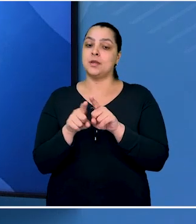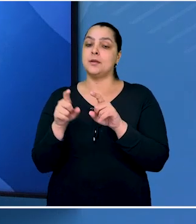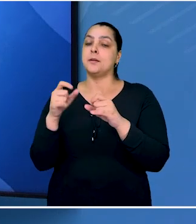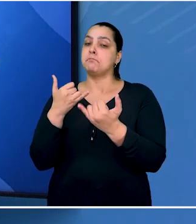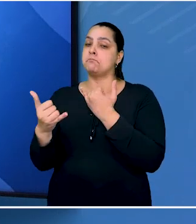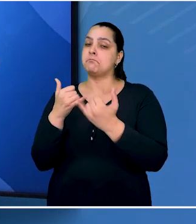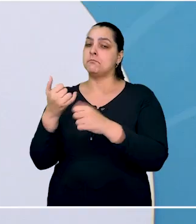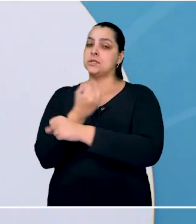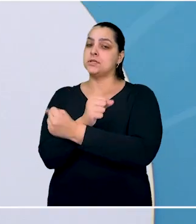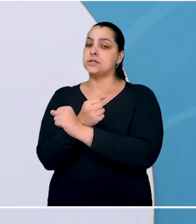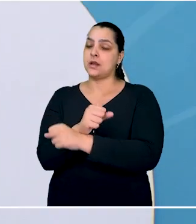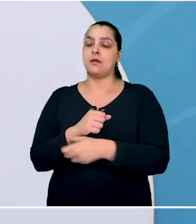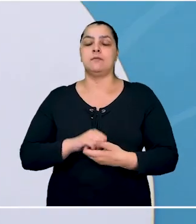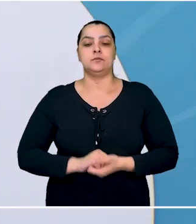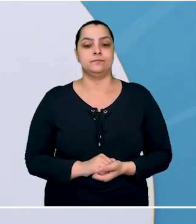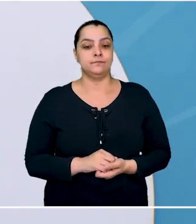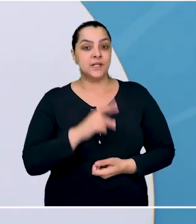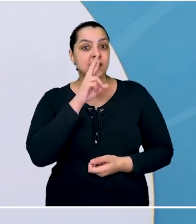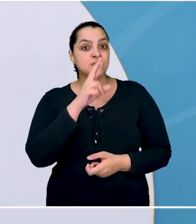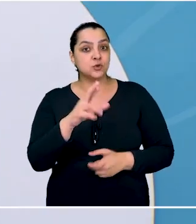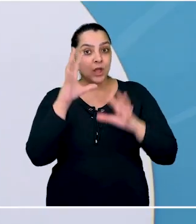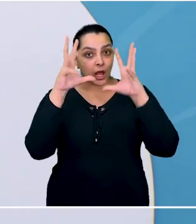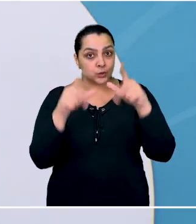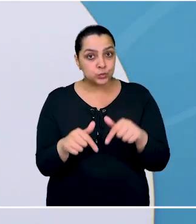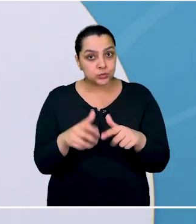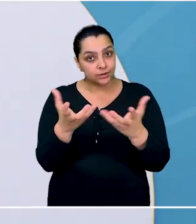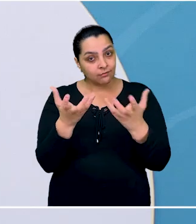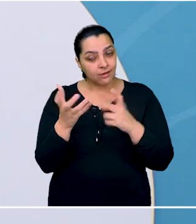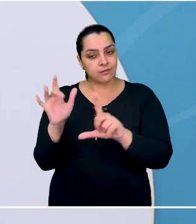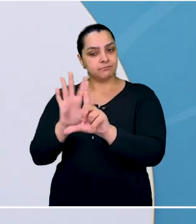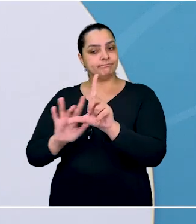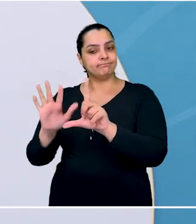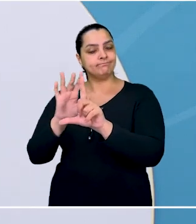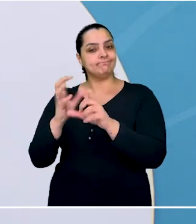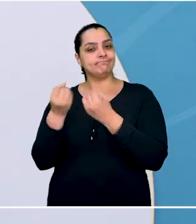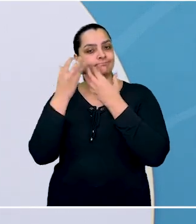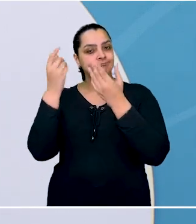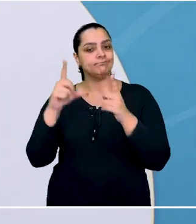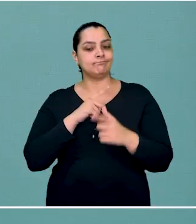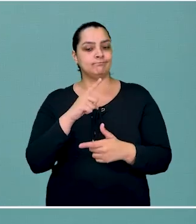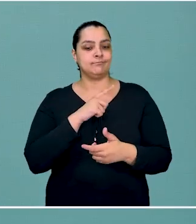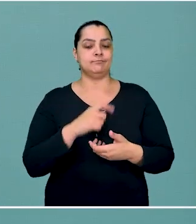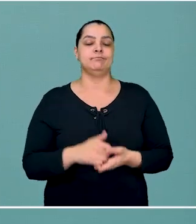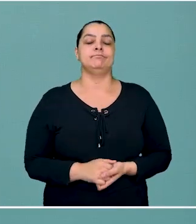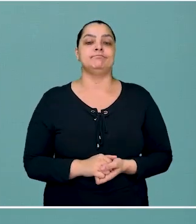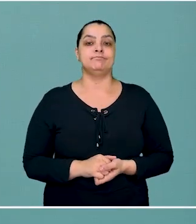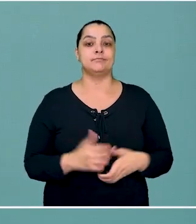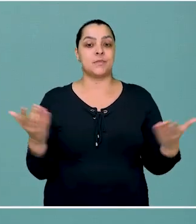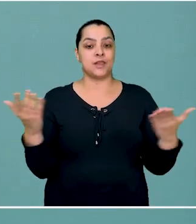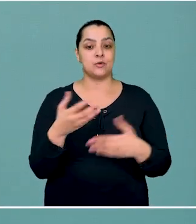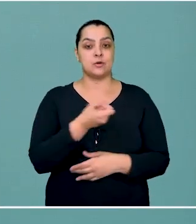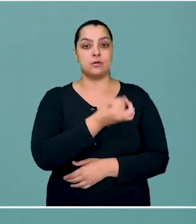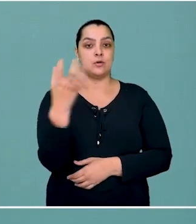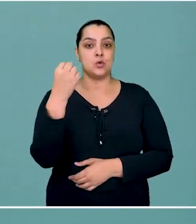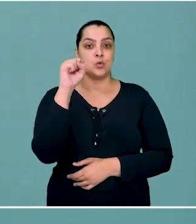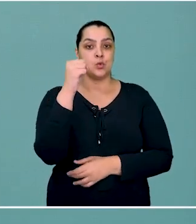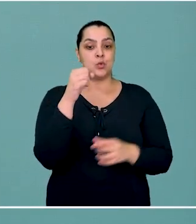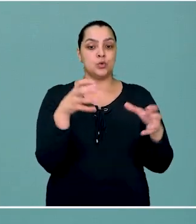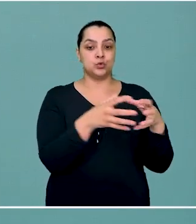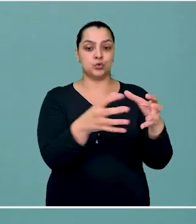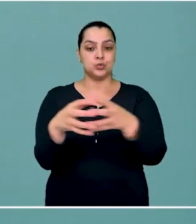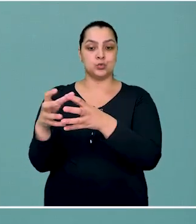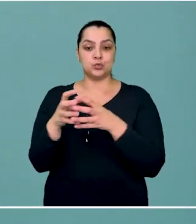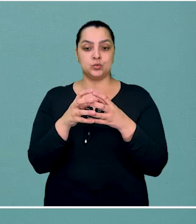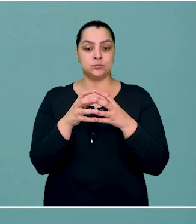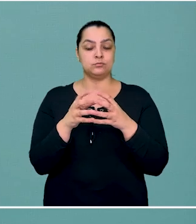análogo ao de escravo. E para conferir o resultado completo é só apontar a câmera para o QR Code. Fique agora com o giro pelas turmas, um